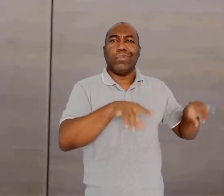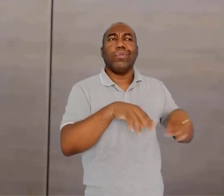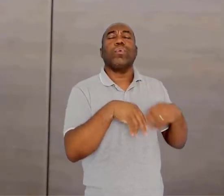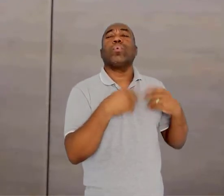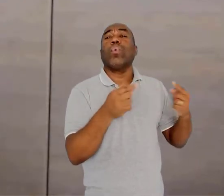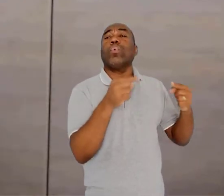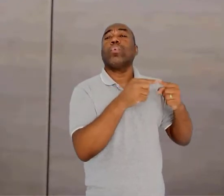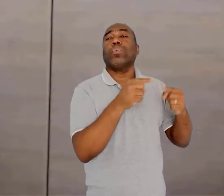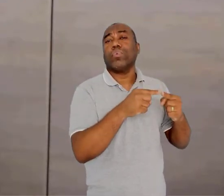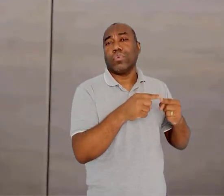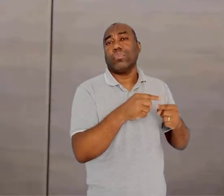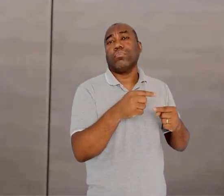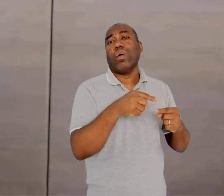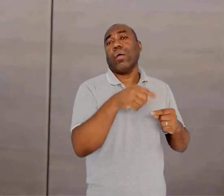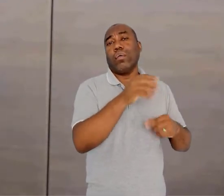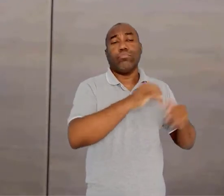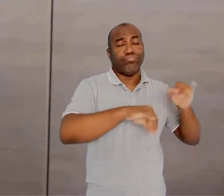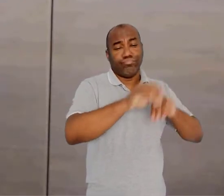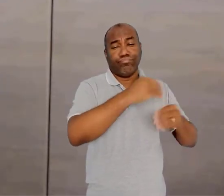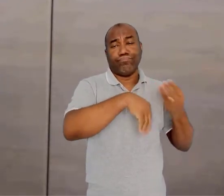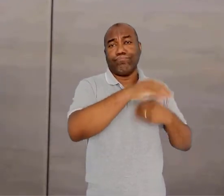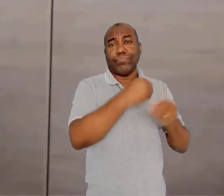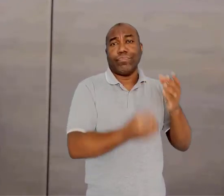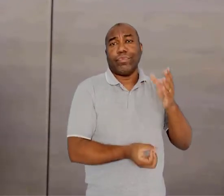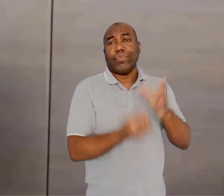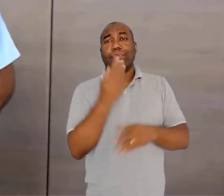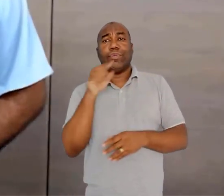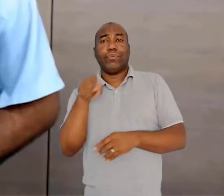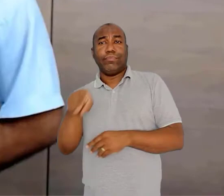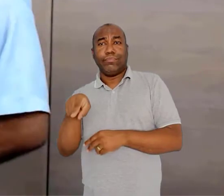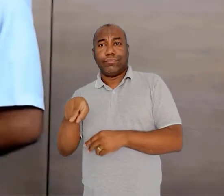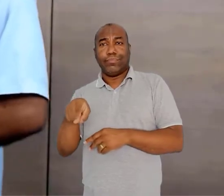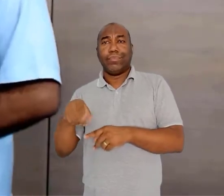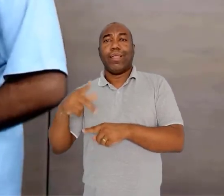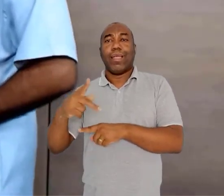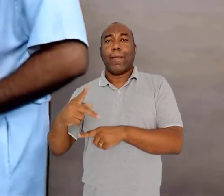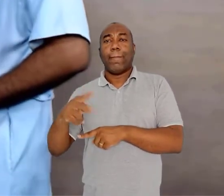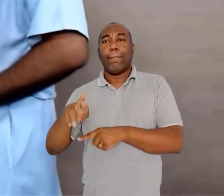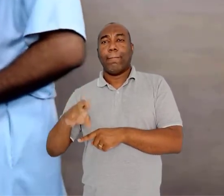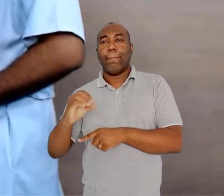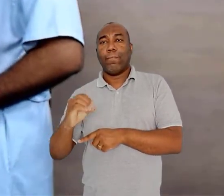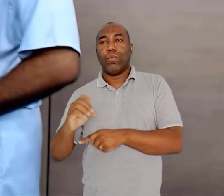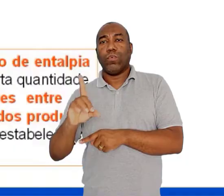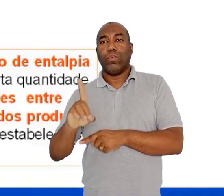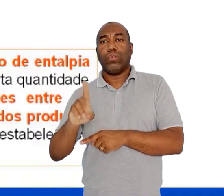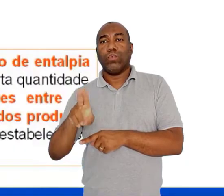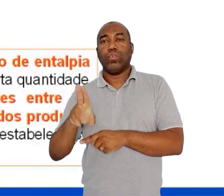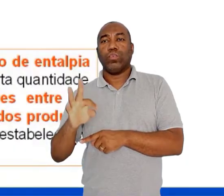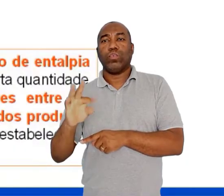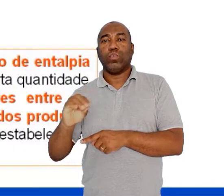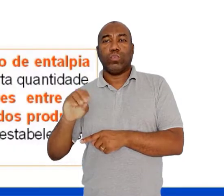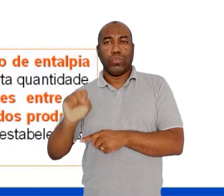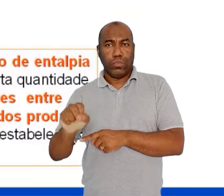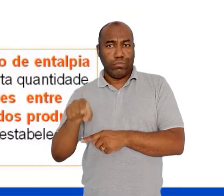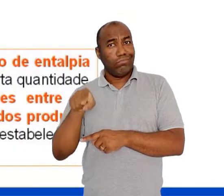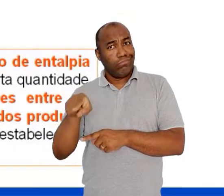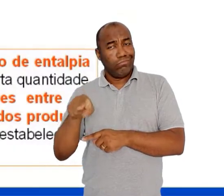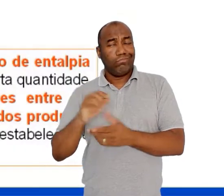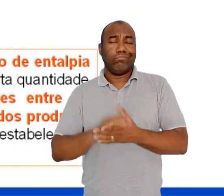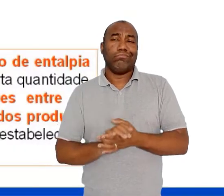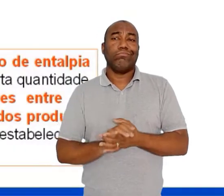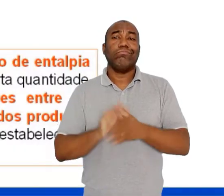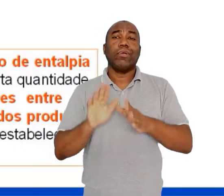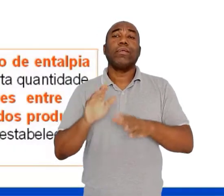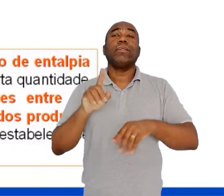dos reagentes, a somatória de todo o calor dos produtos, e aí eu acho um valor para falar se a reação química ela libera ou